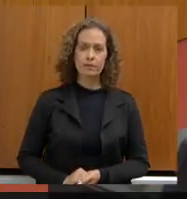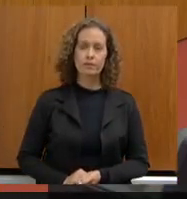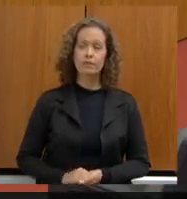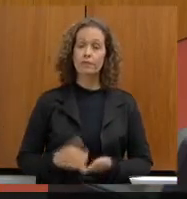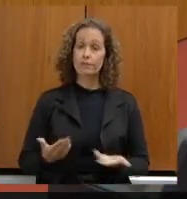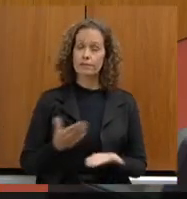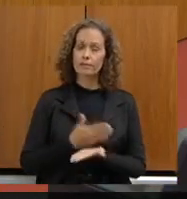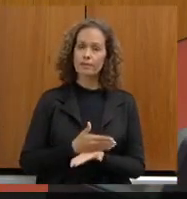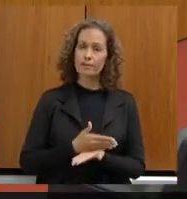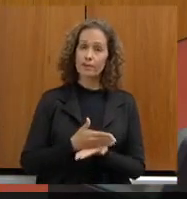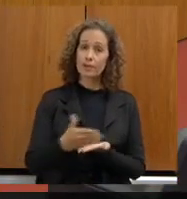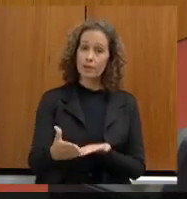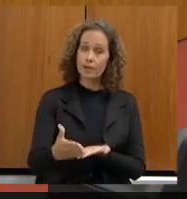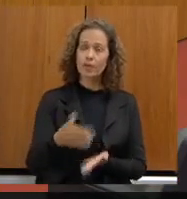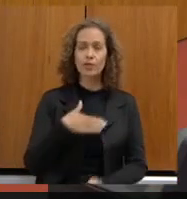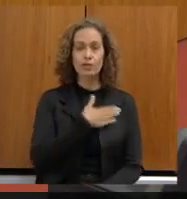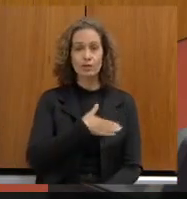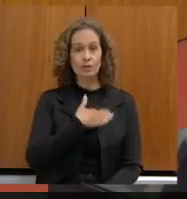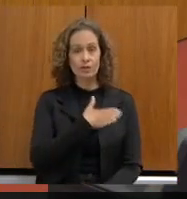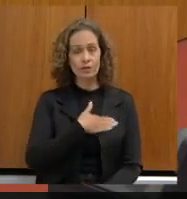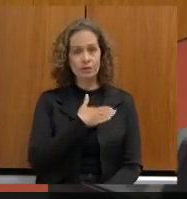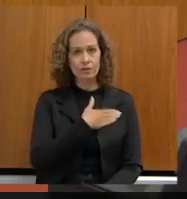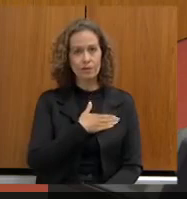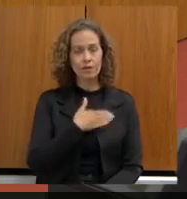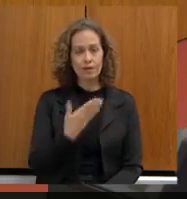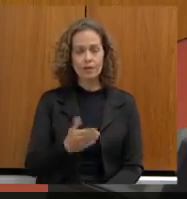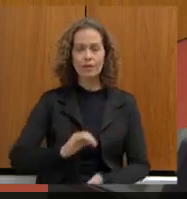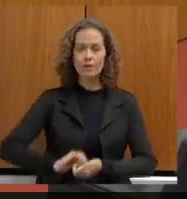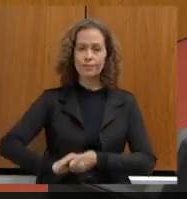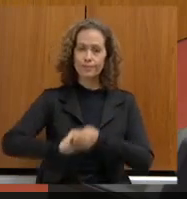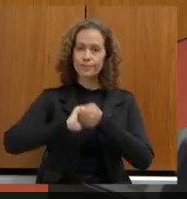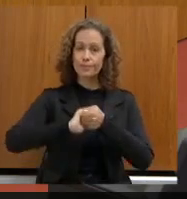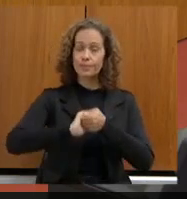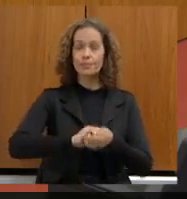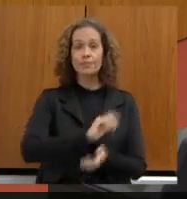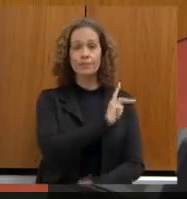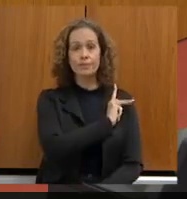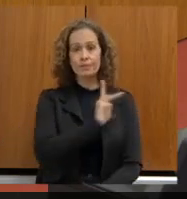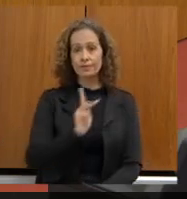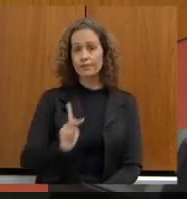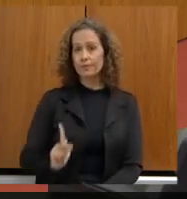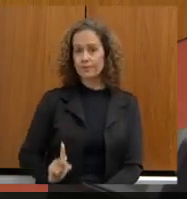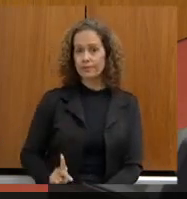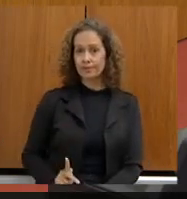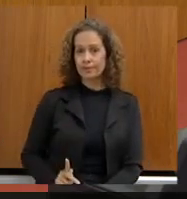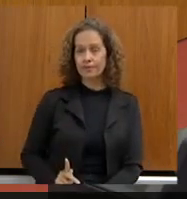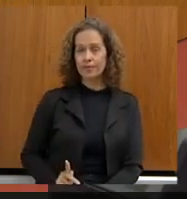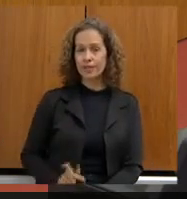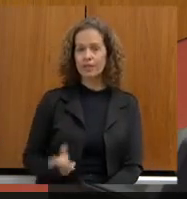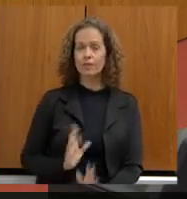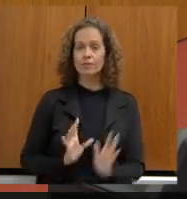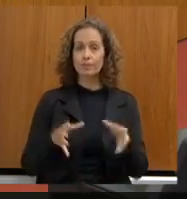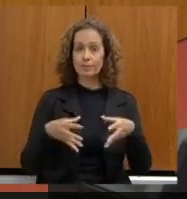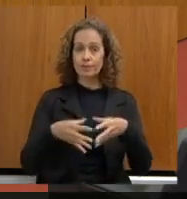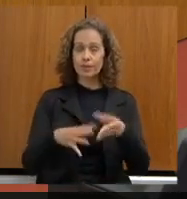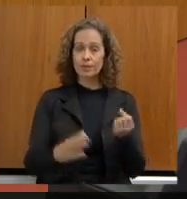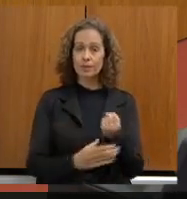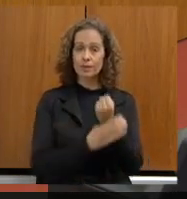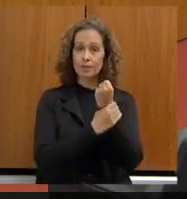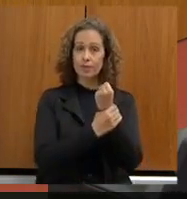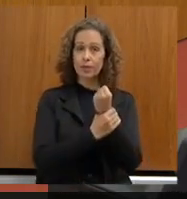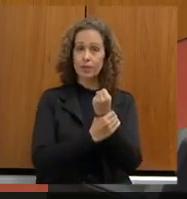o inicialmente gostaria que em de cumprimentar o presidente da Comissão de Segurança